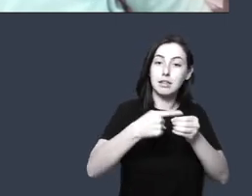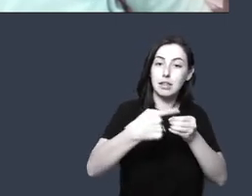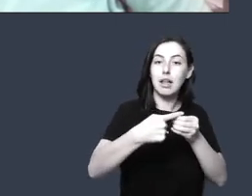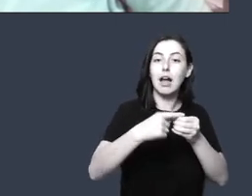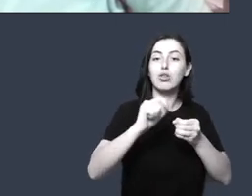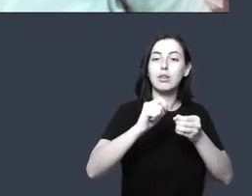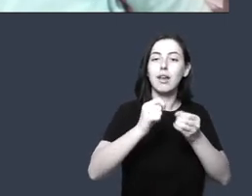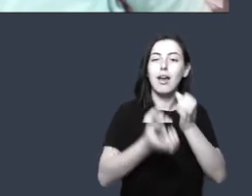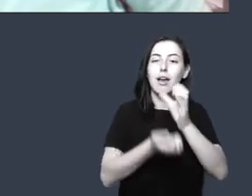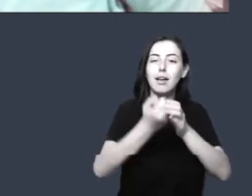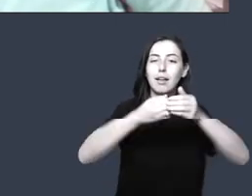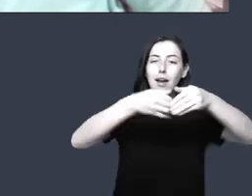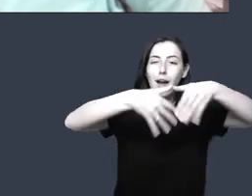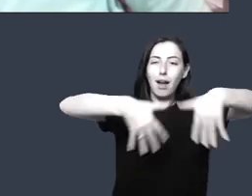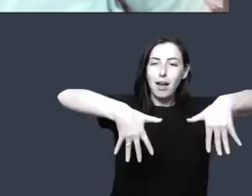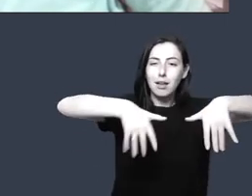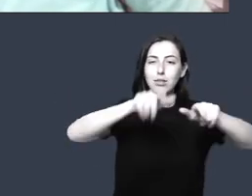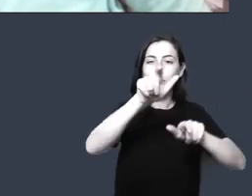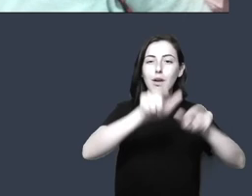uma.